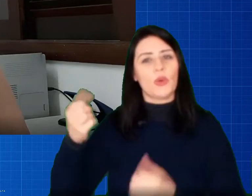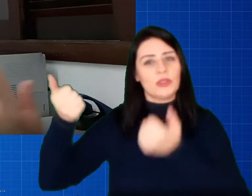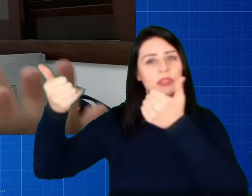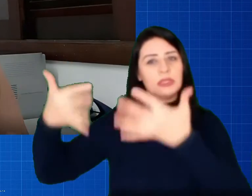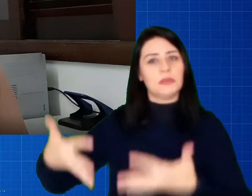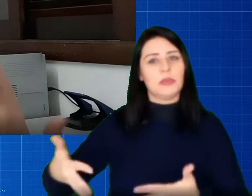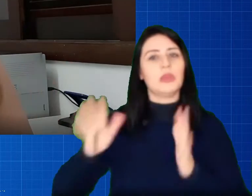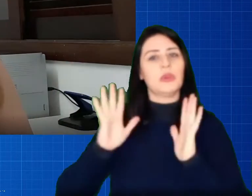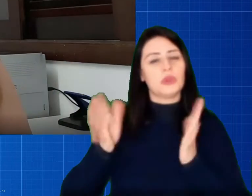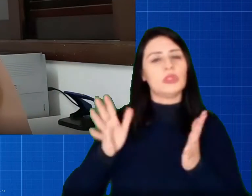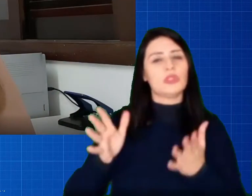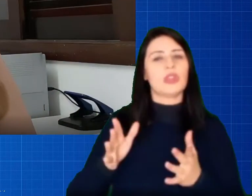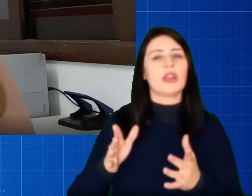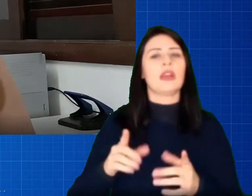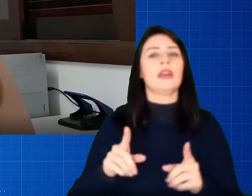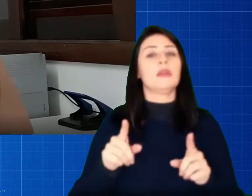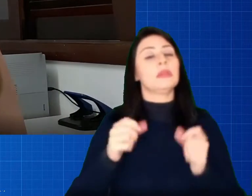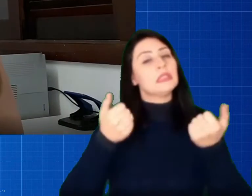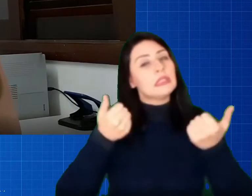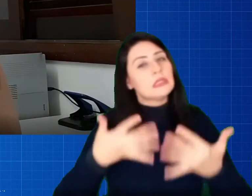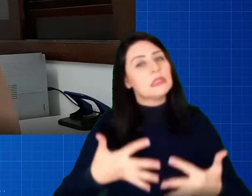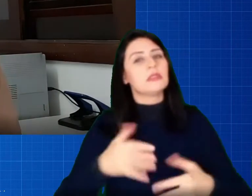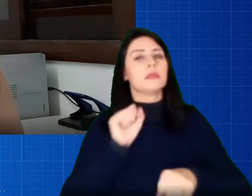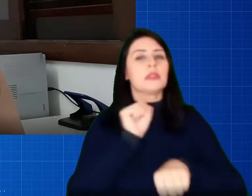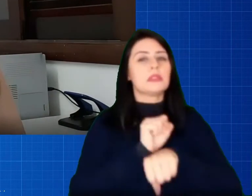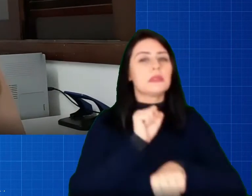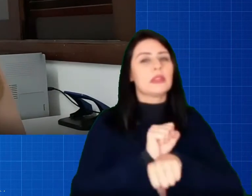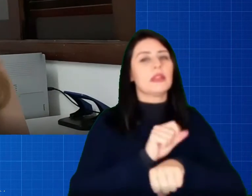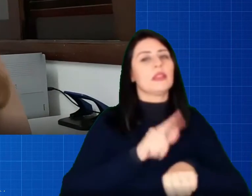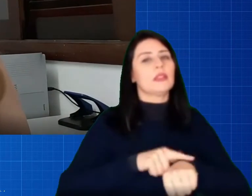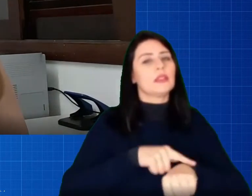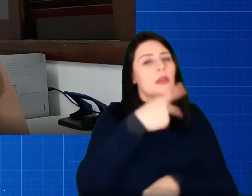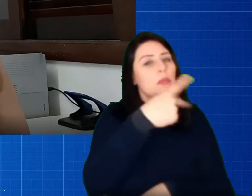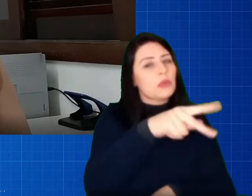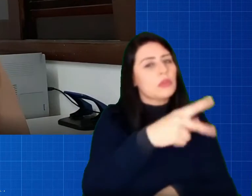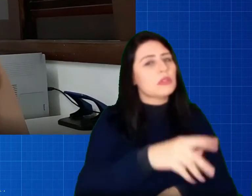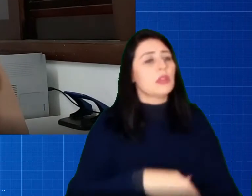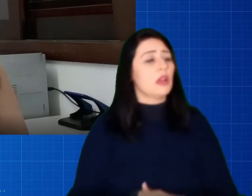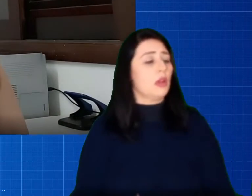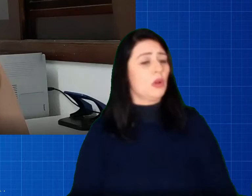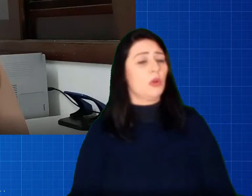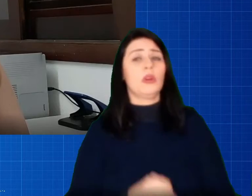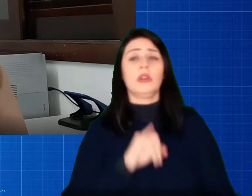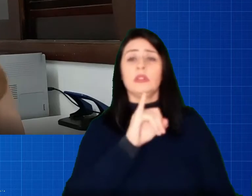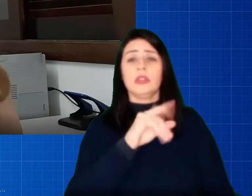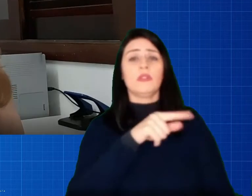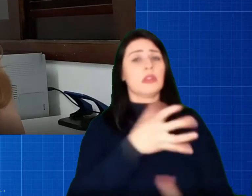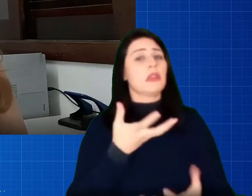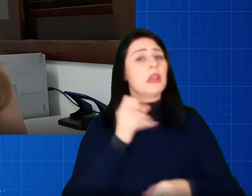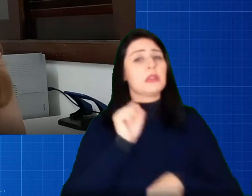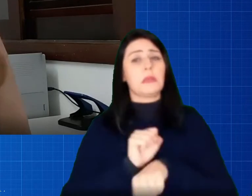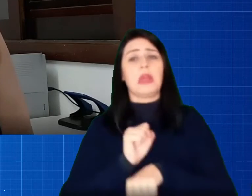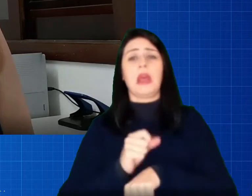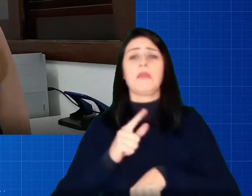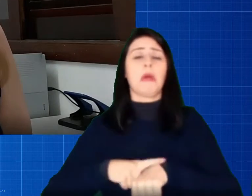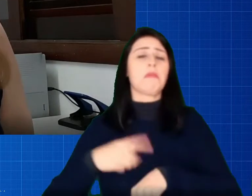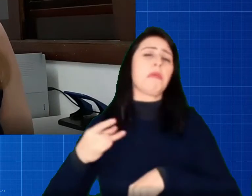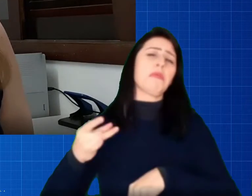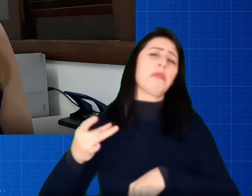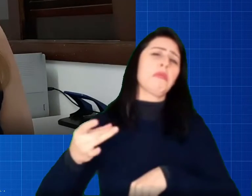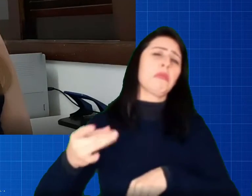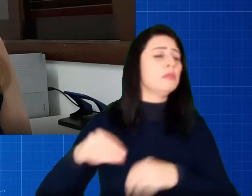né, brilhantemente, assim, esperar o seu tempo. E tá tudo bem também se ele quiser esperar muito